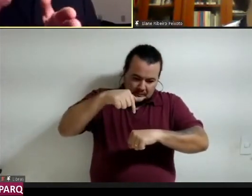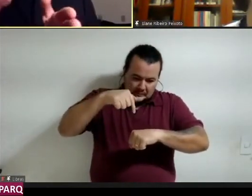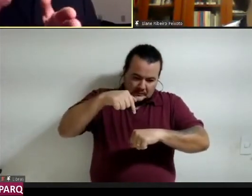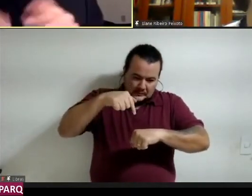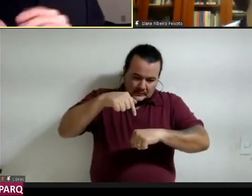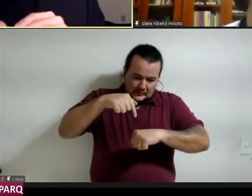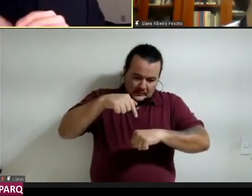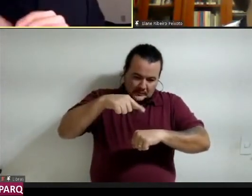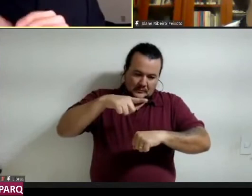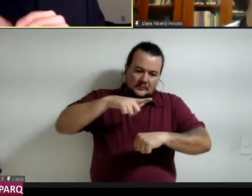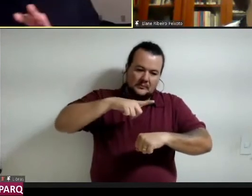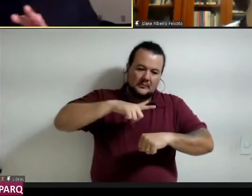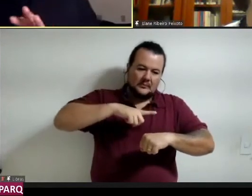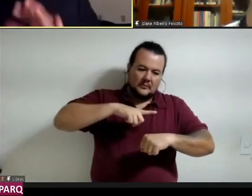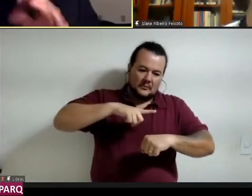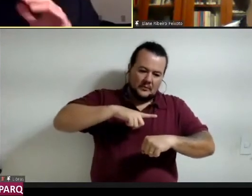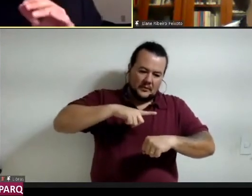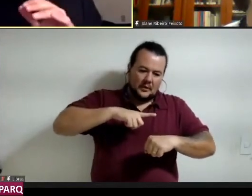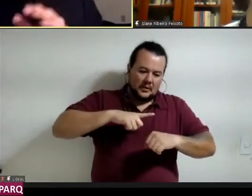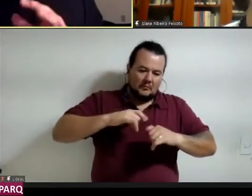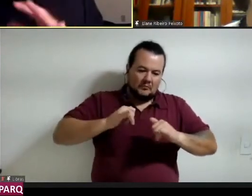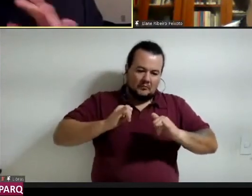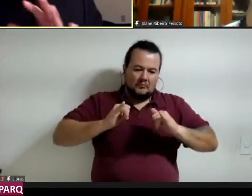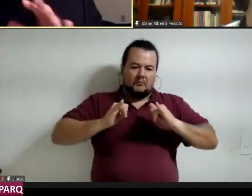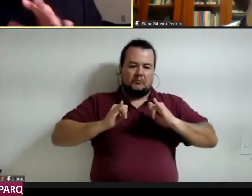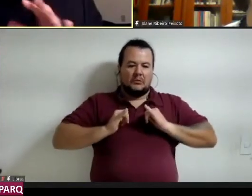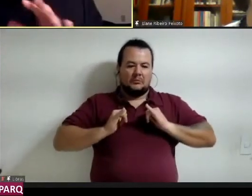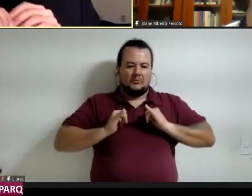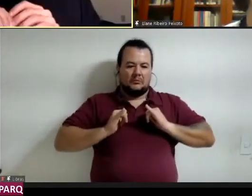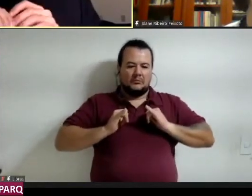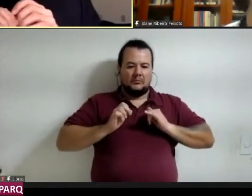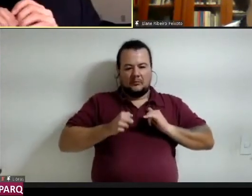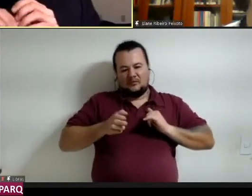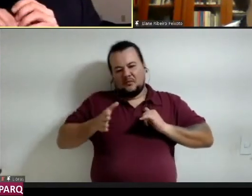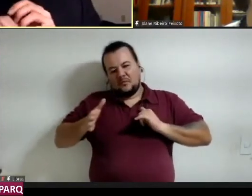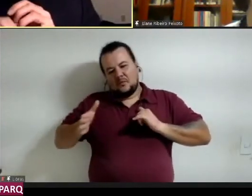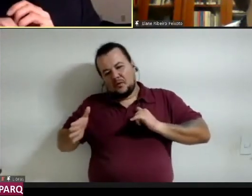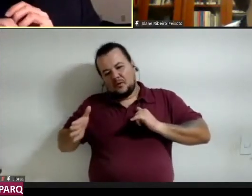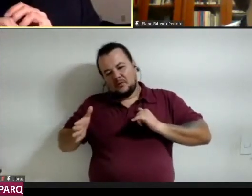tem autonomia e do lado dele outro país tem autonomia.